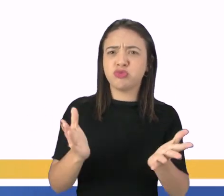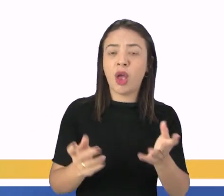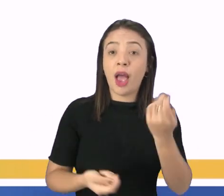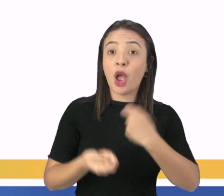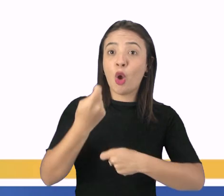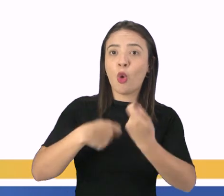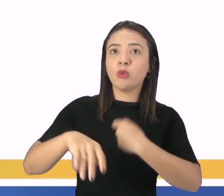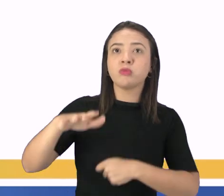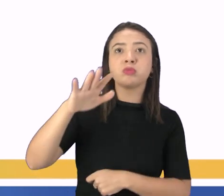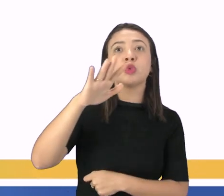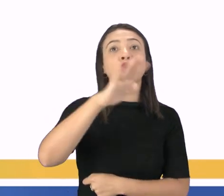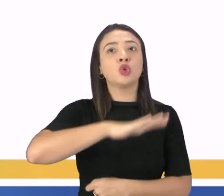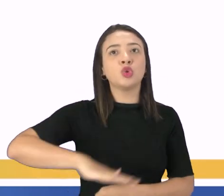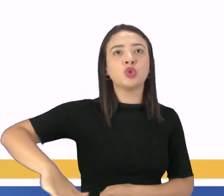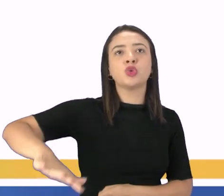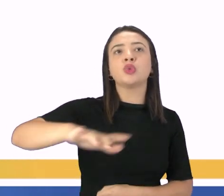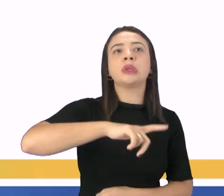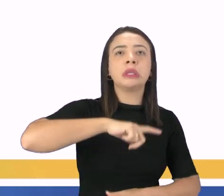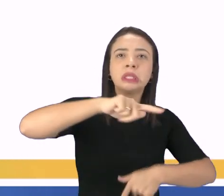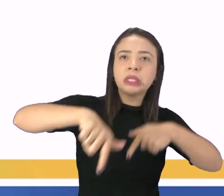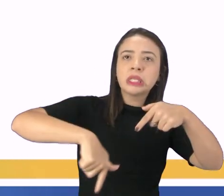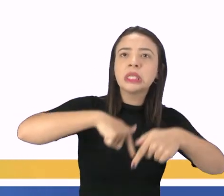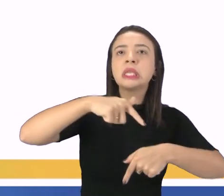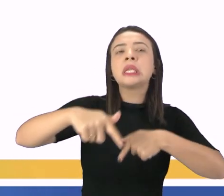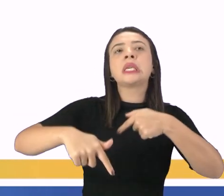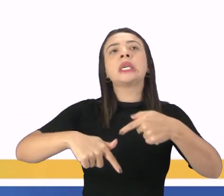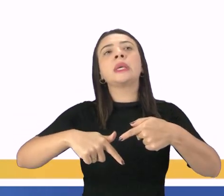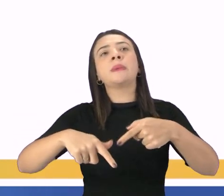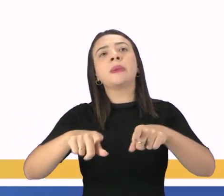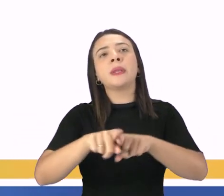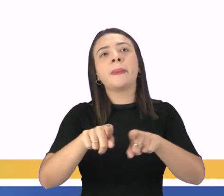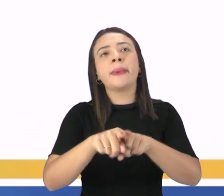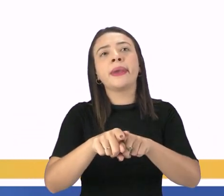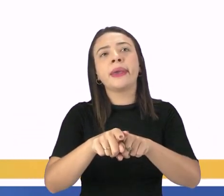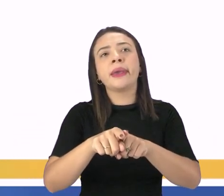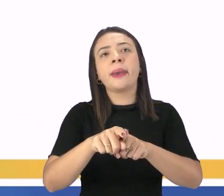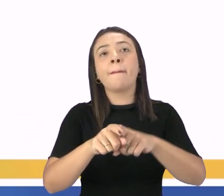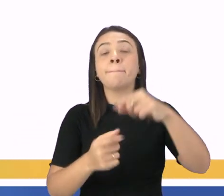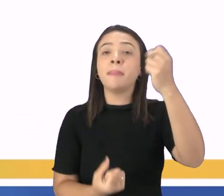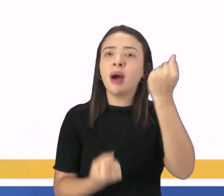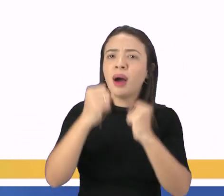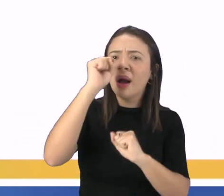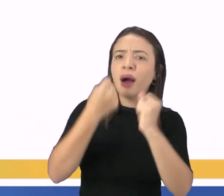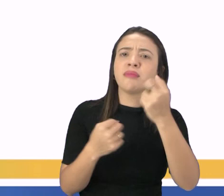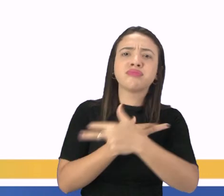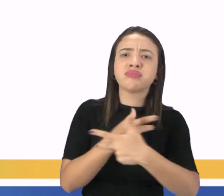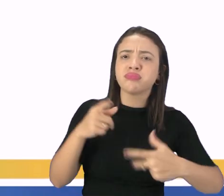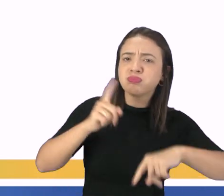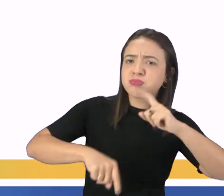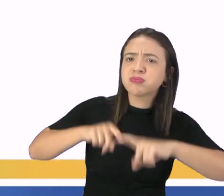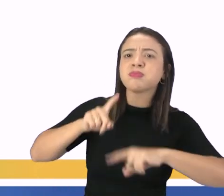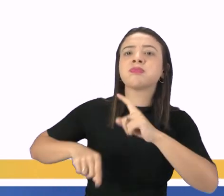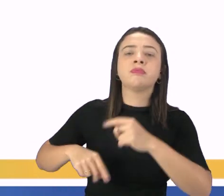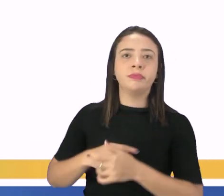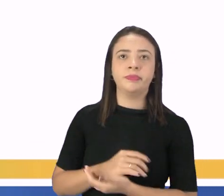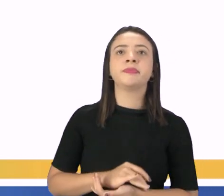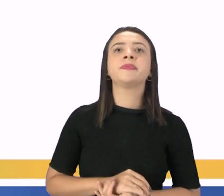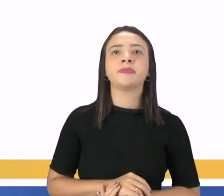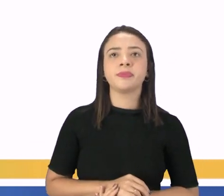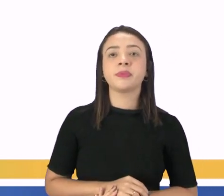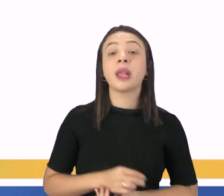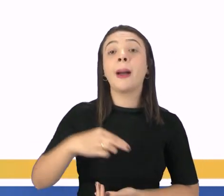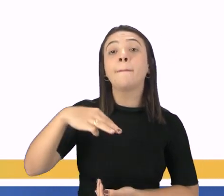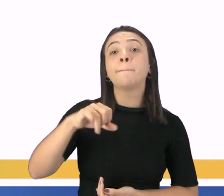os segmentos de química, metalurgia, siderurgia, petroquímica, máquinas, equipamentos, etc.